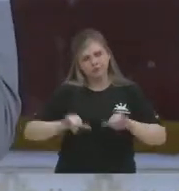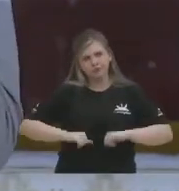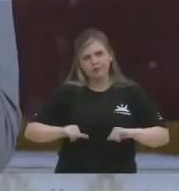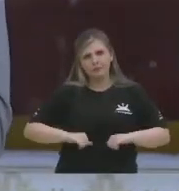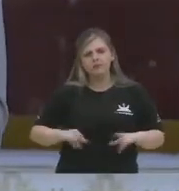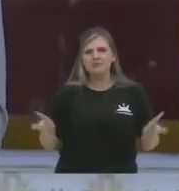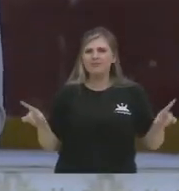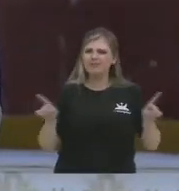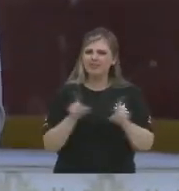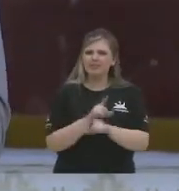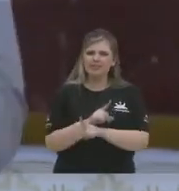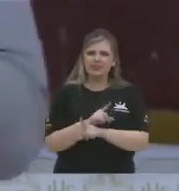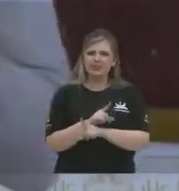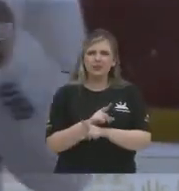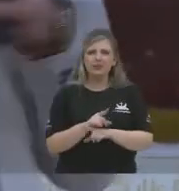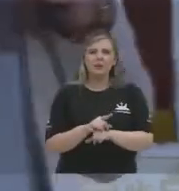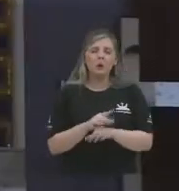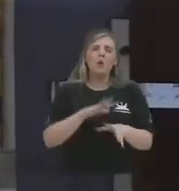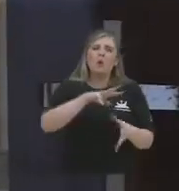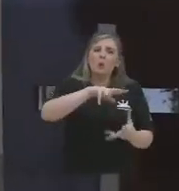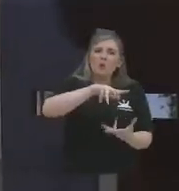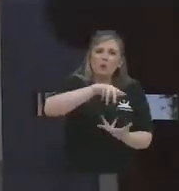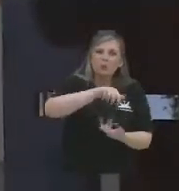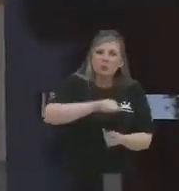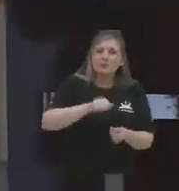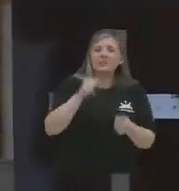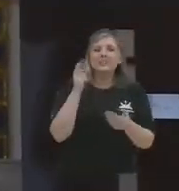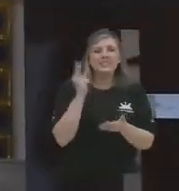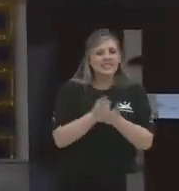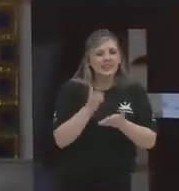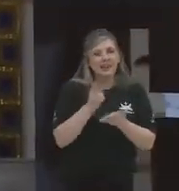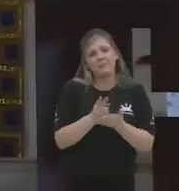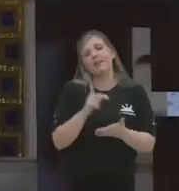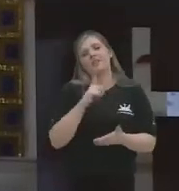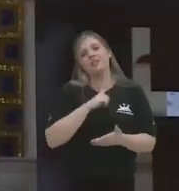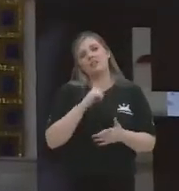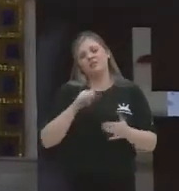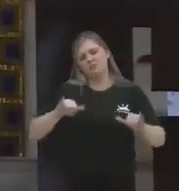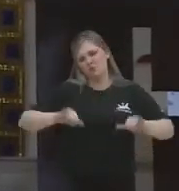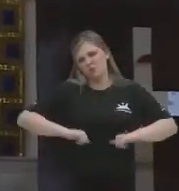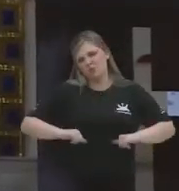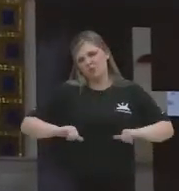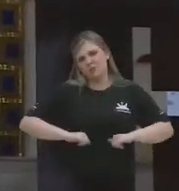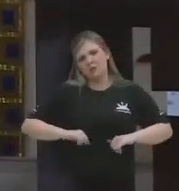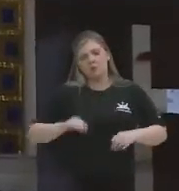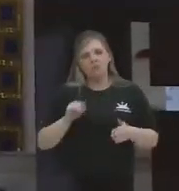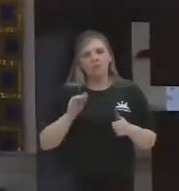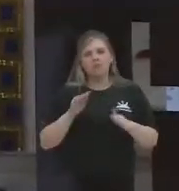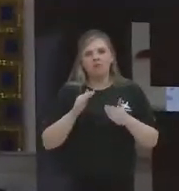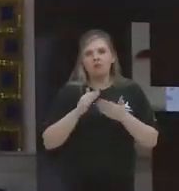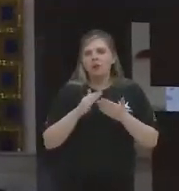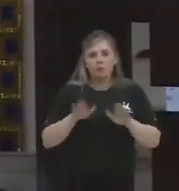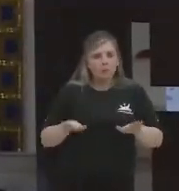mundo, enquanto for mundo, sempre terá sofrimento. Ponto.